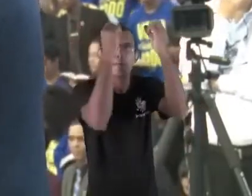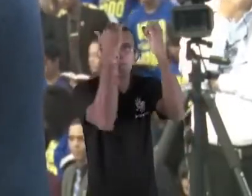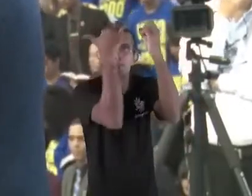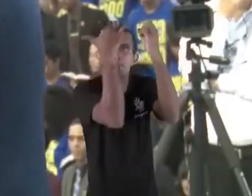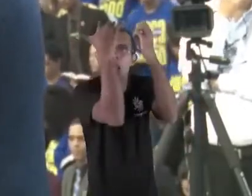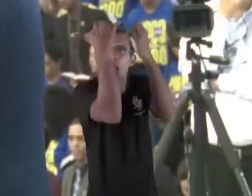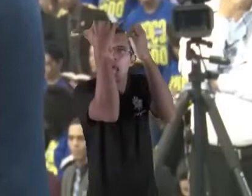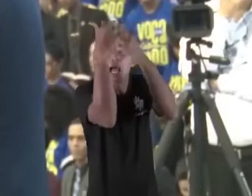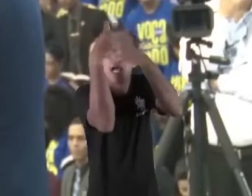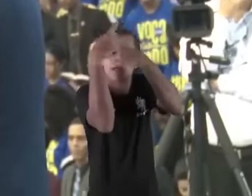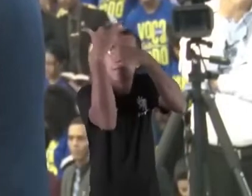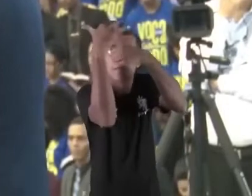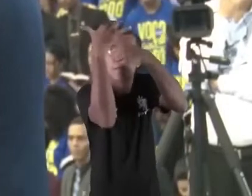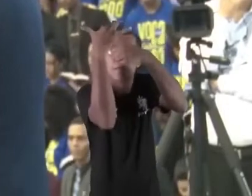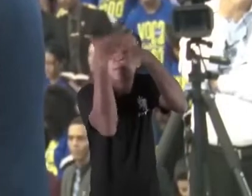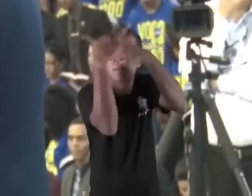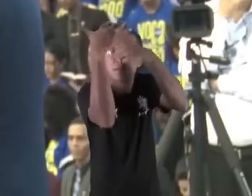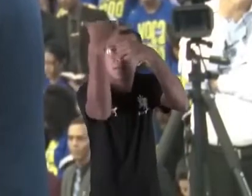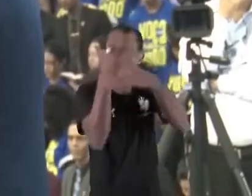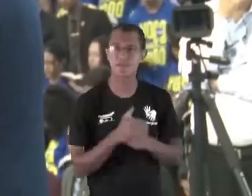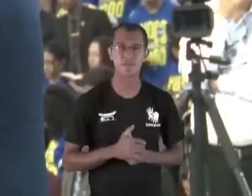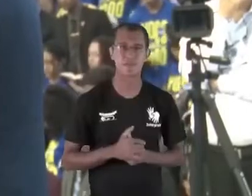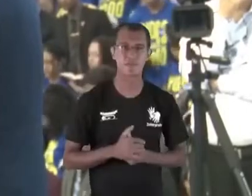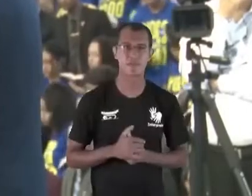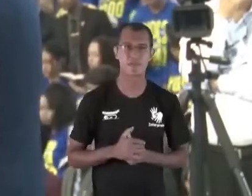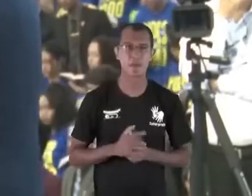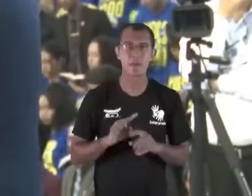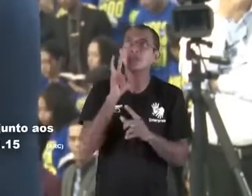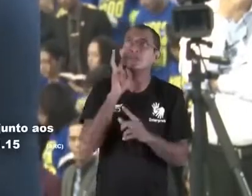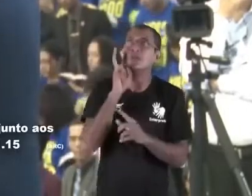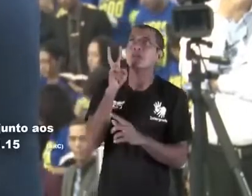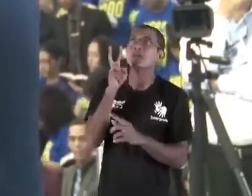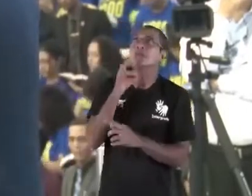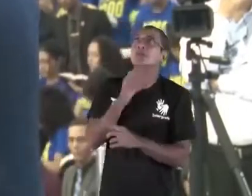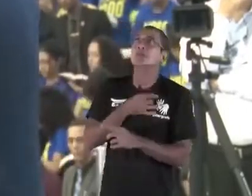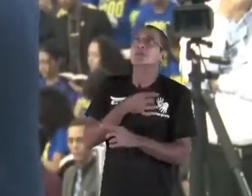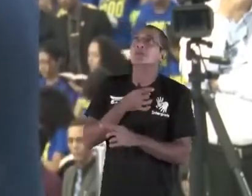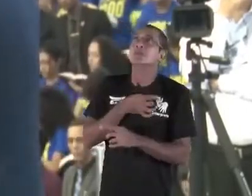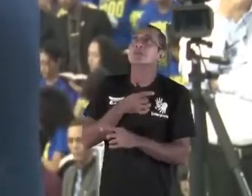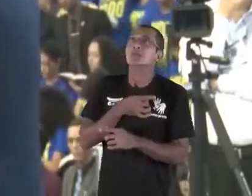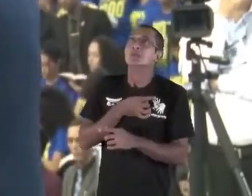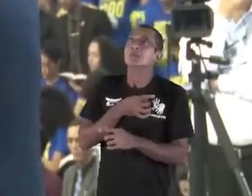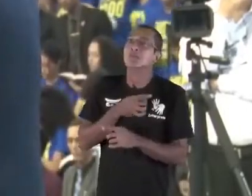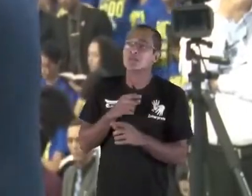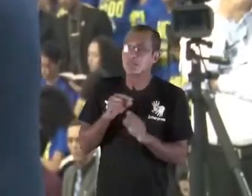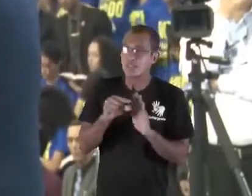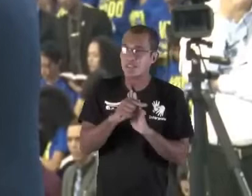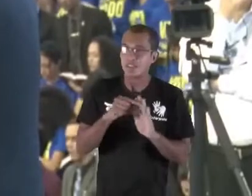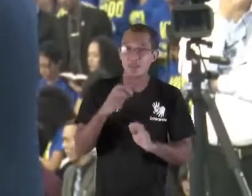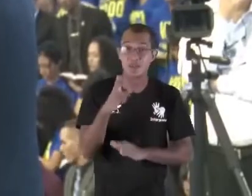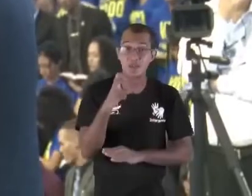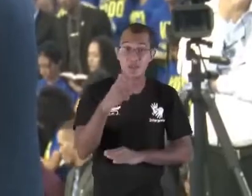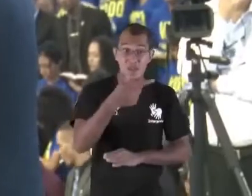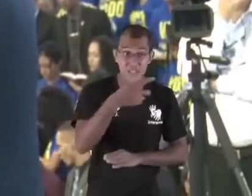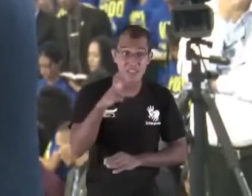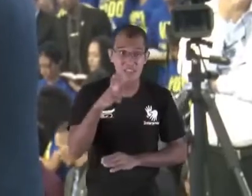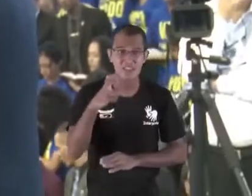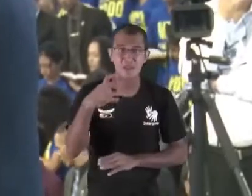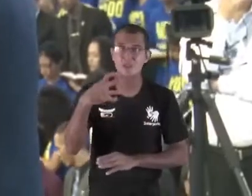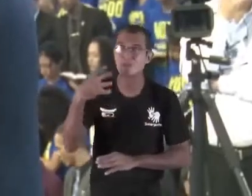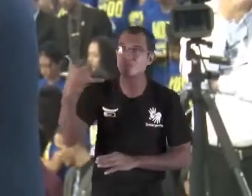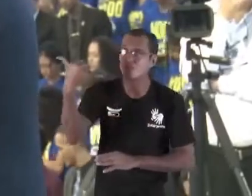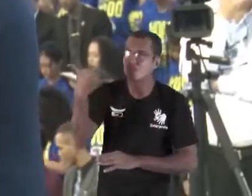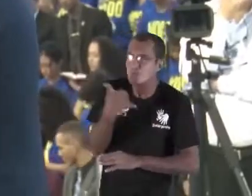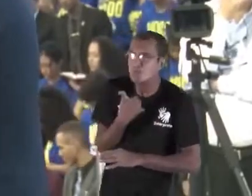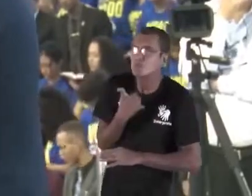brilhante, que metia medo. Verso 25: veio uma voz